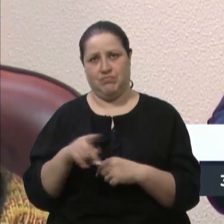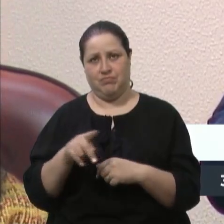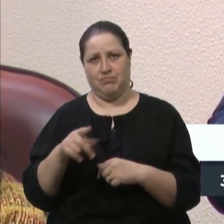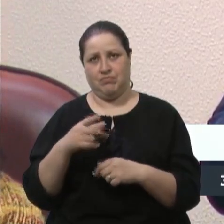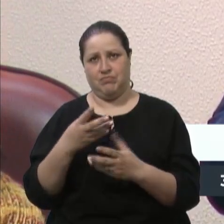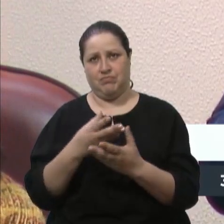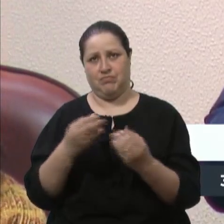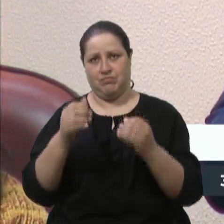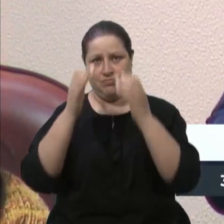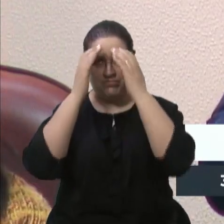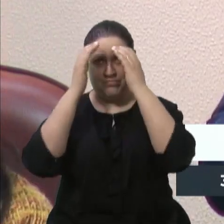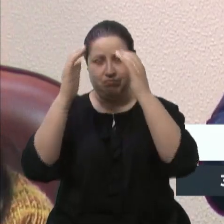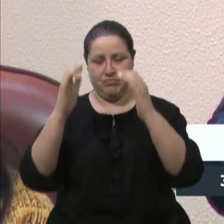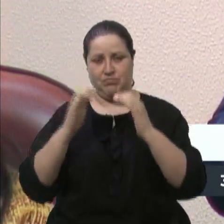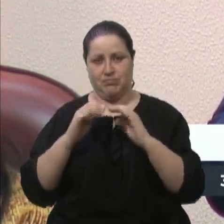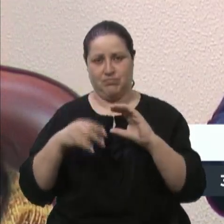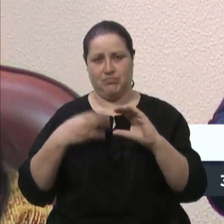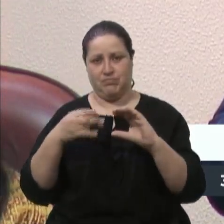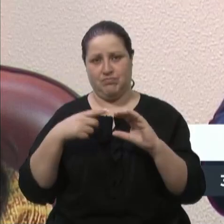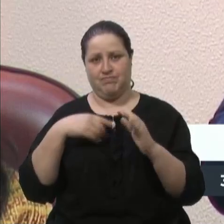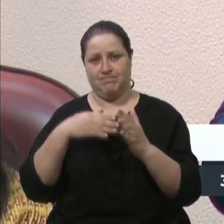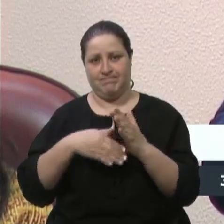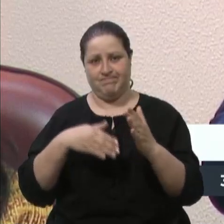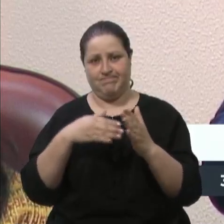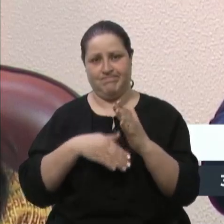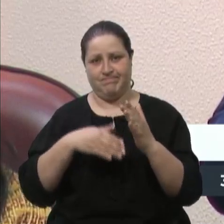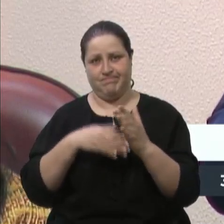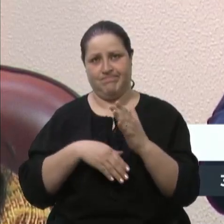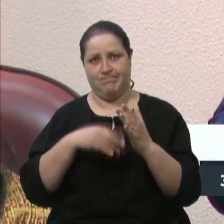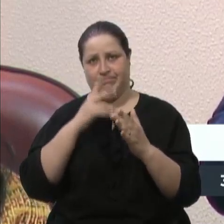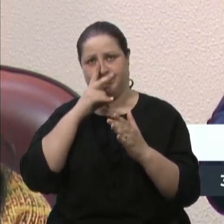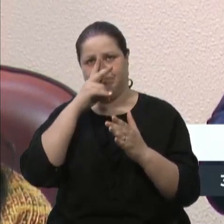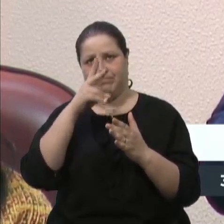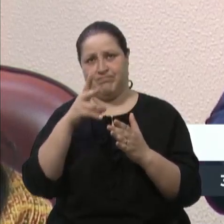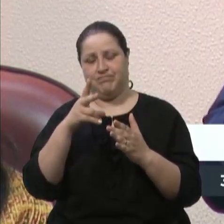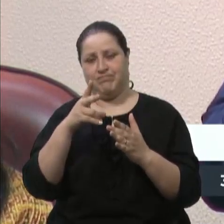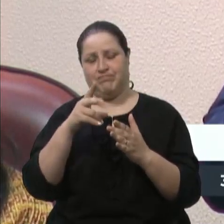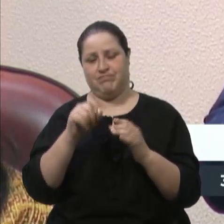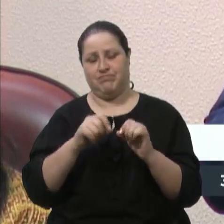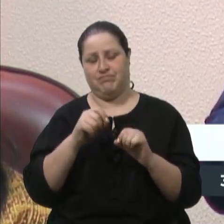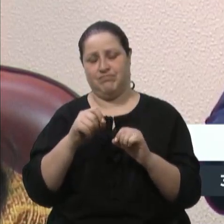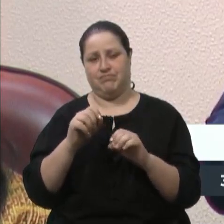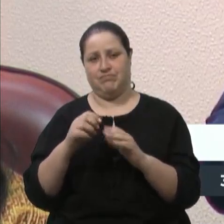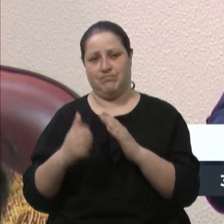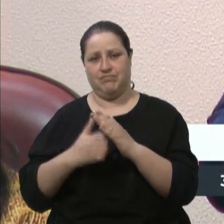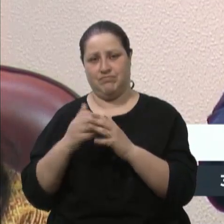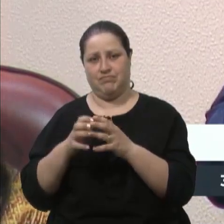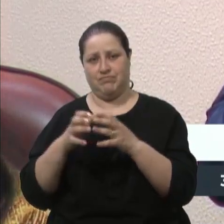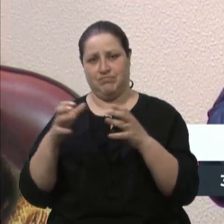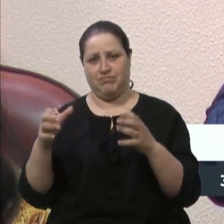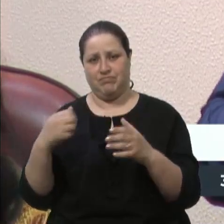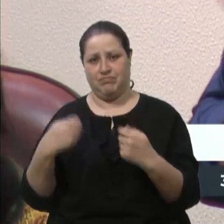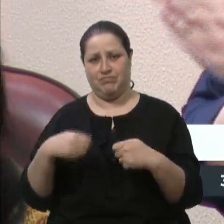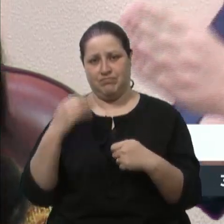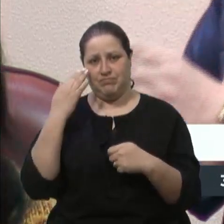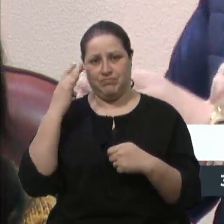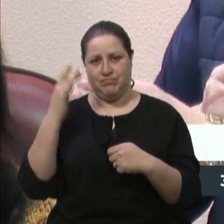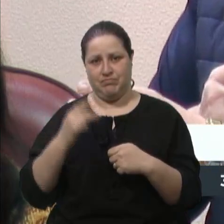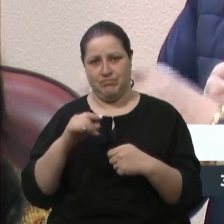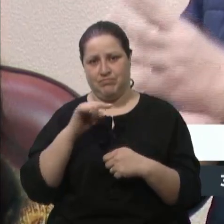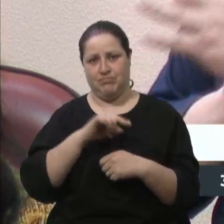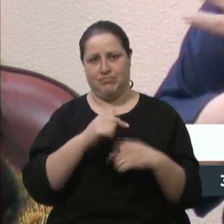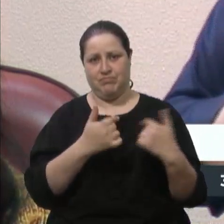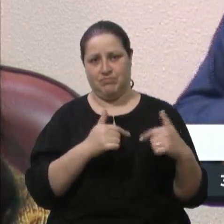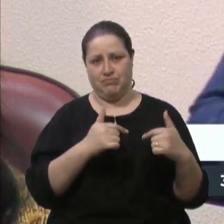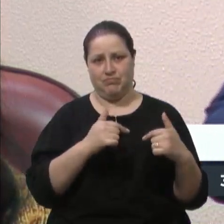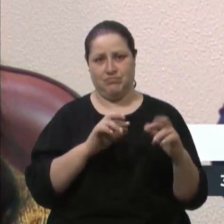respeitado nesta casa, que barra na questão do crescimento das empresas. Então, temos que entender que este trabalho